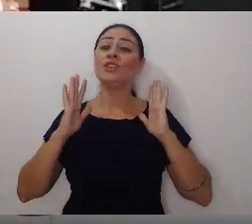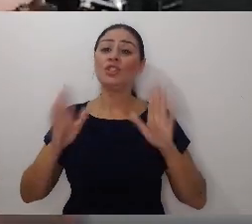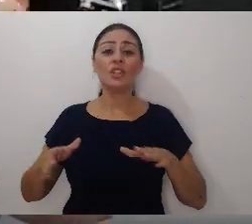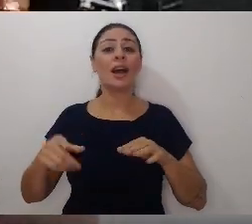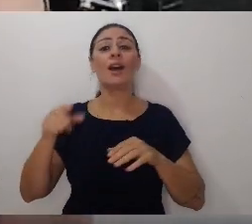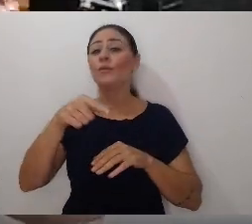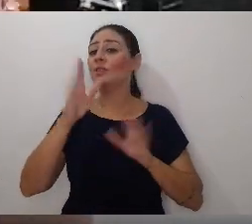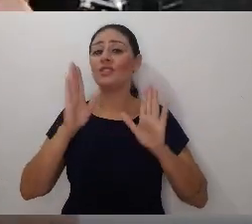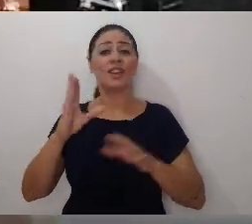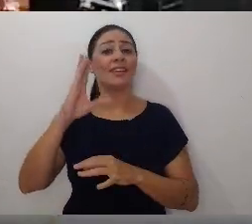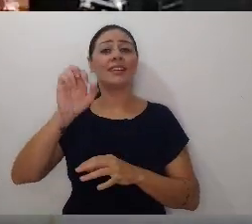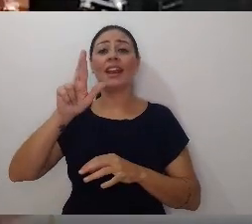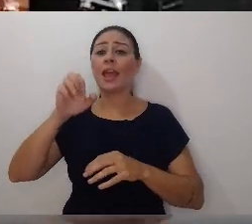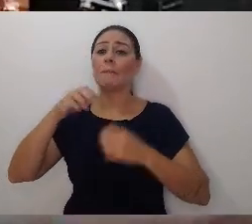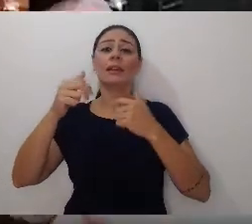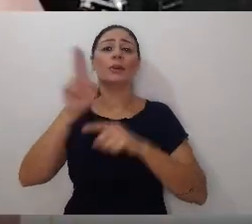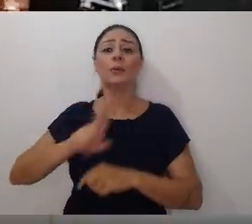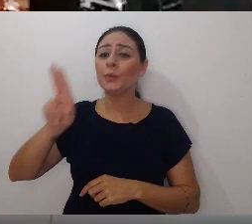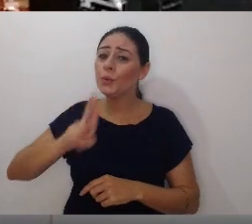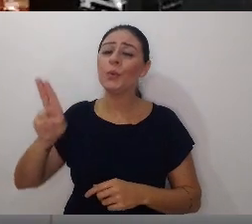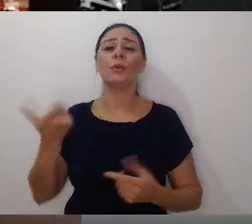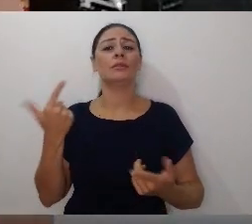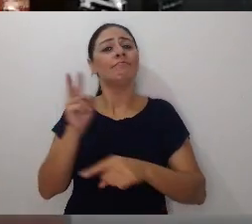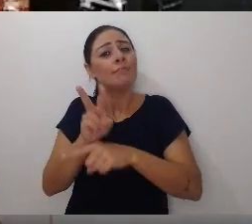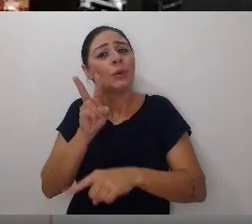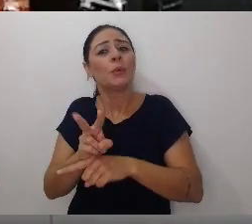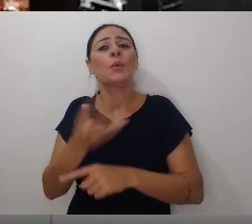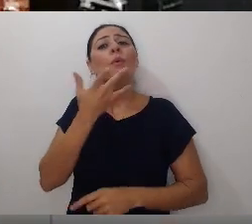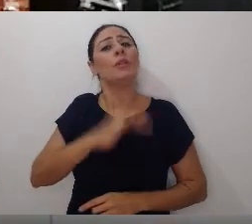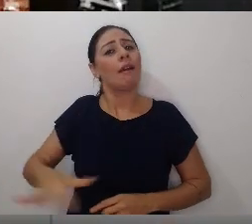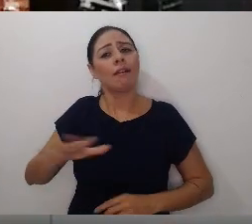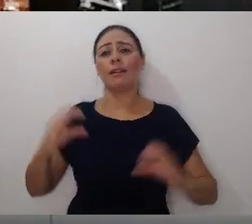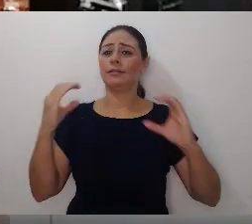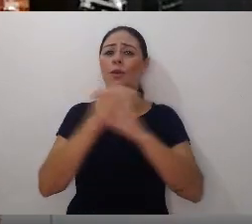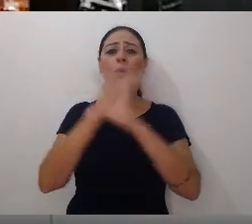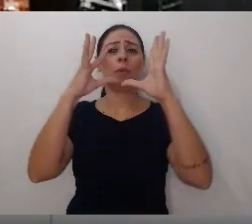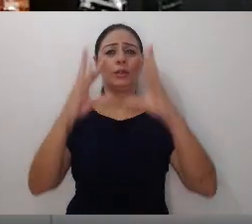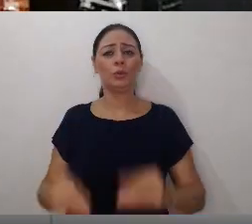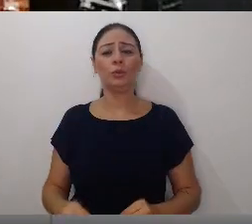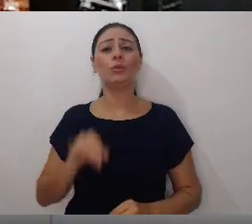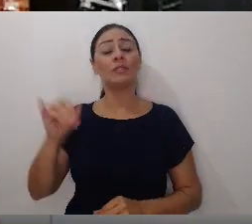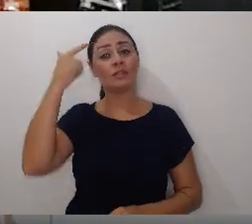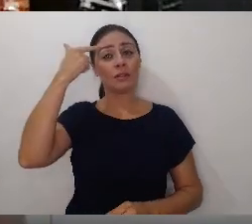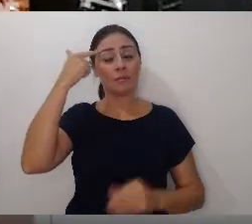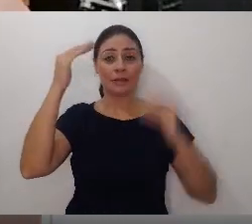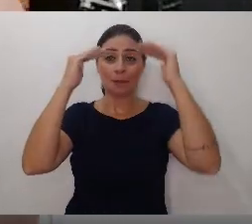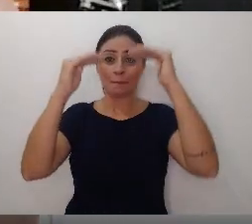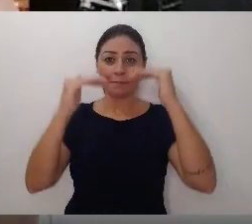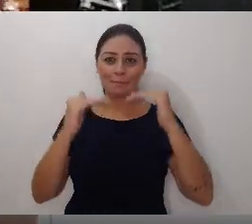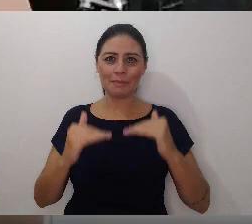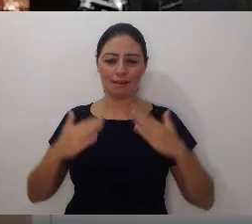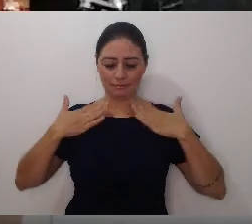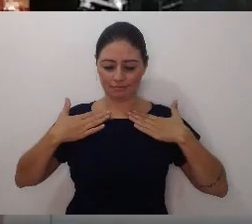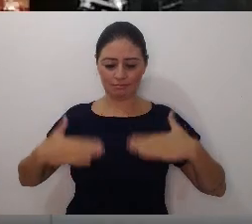do banho, ela dá uns pulos, assim, tira aquele excesso de água, já passa aquele creme ali. Cuidar da criança como um